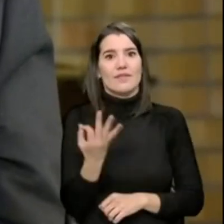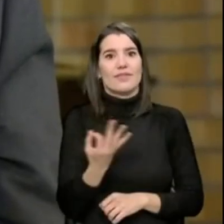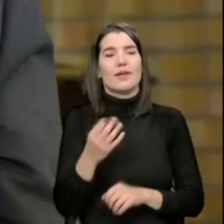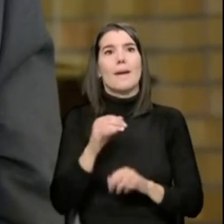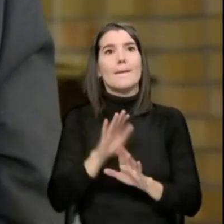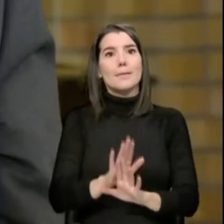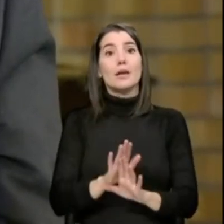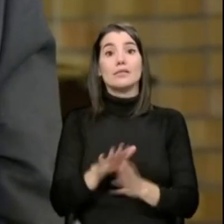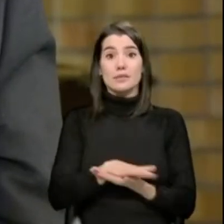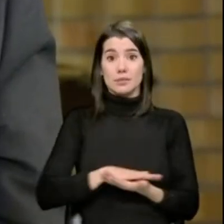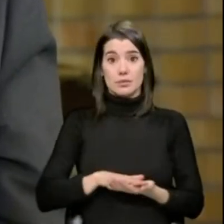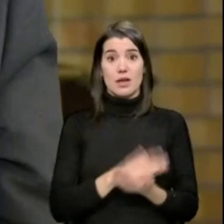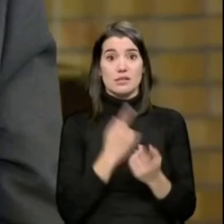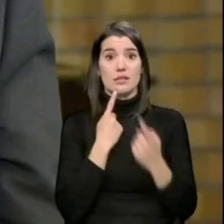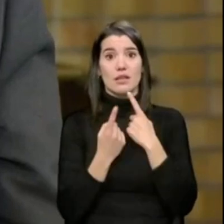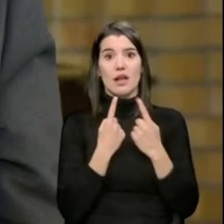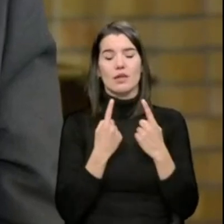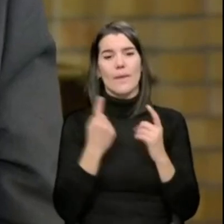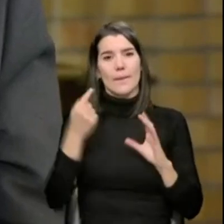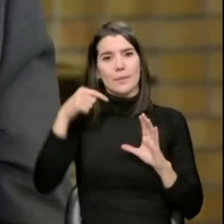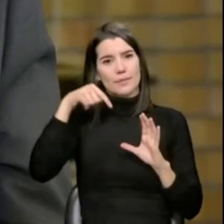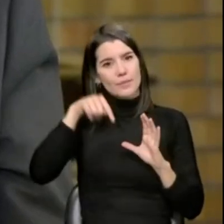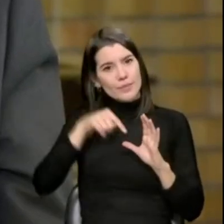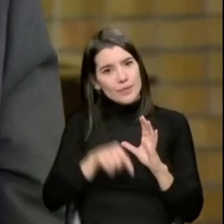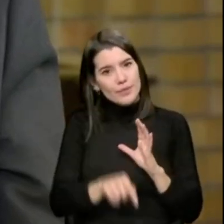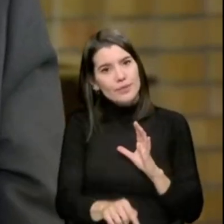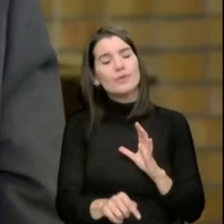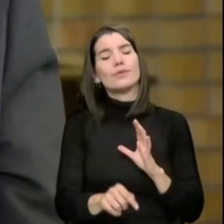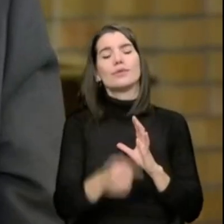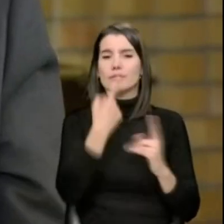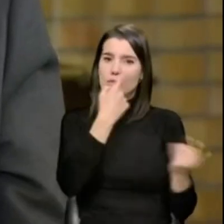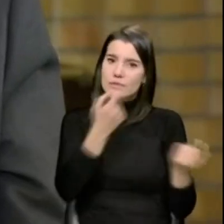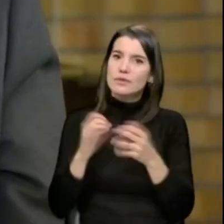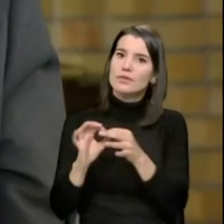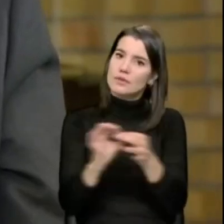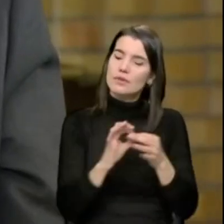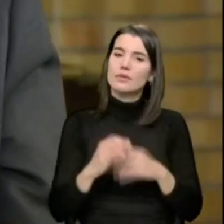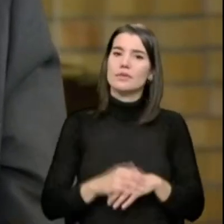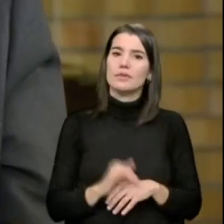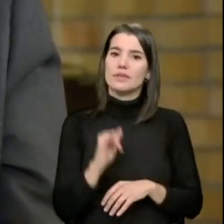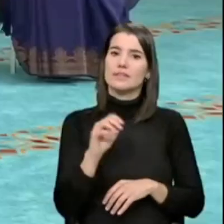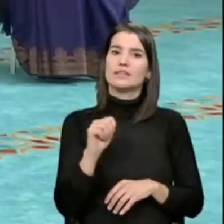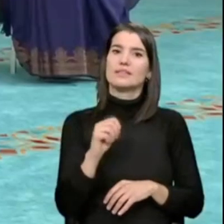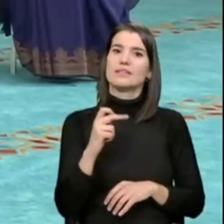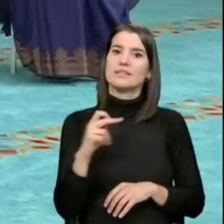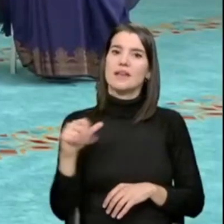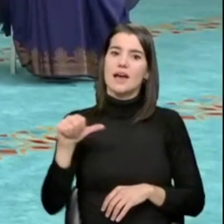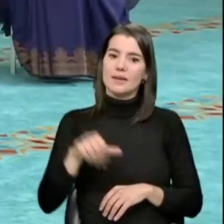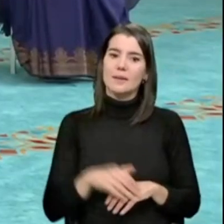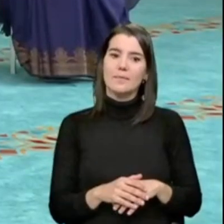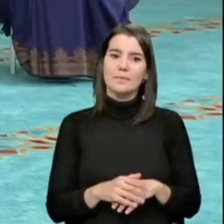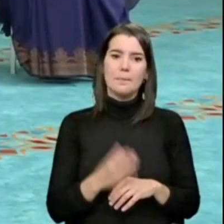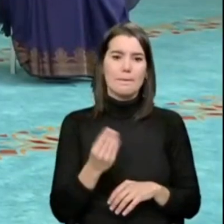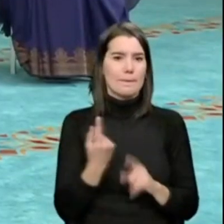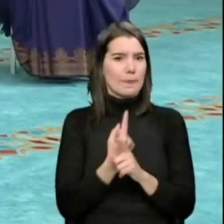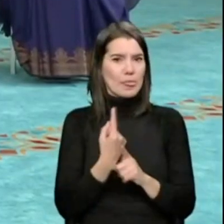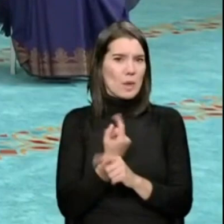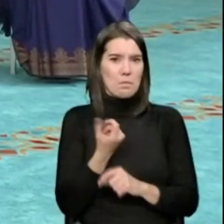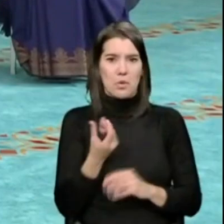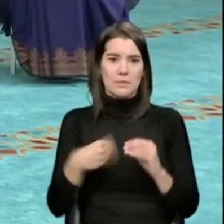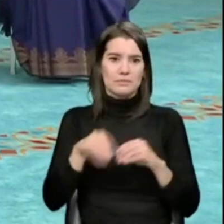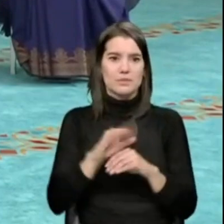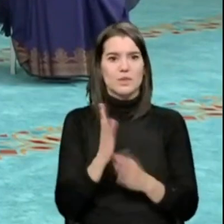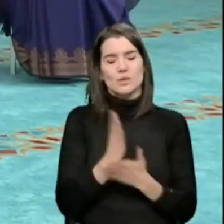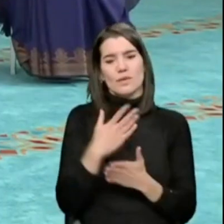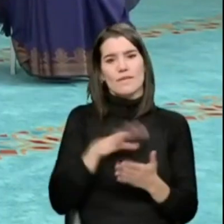base de diálogo, ir ao fundo para procurarmos aquilo que é comum. Isaac. Eu acho que há muito pouco a acrescentar, mas eu gostava só de dar uma chega